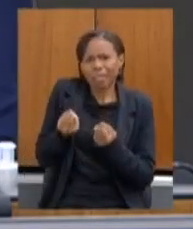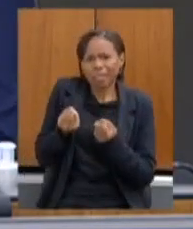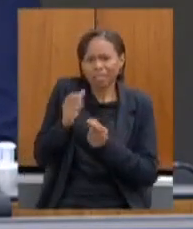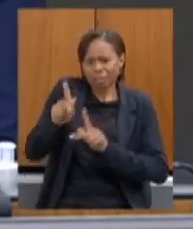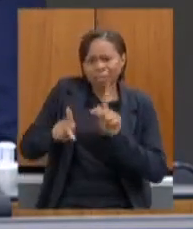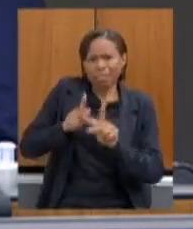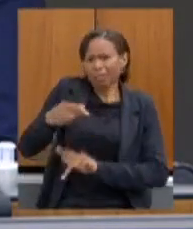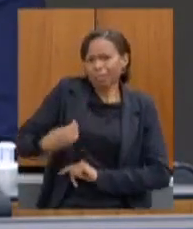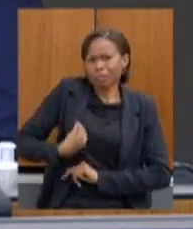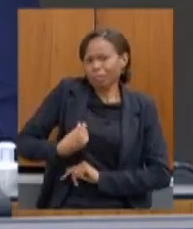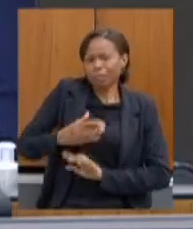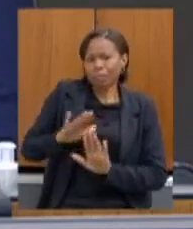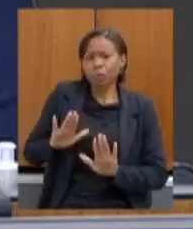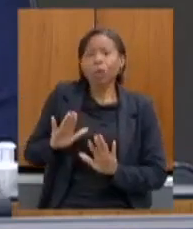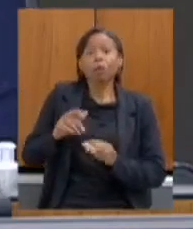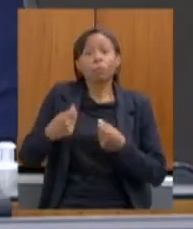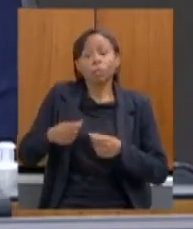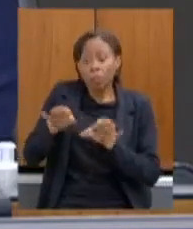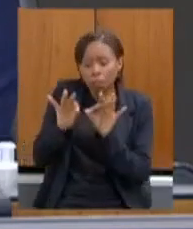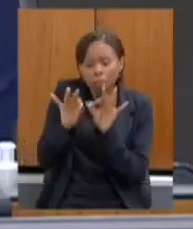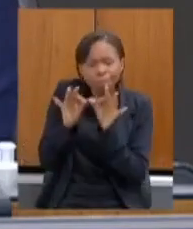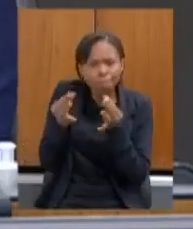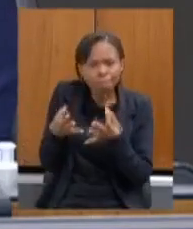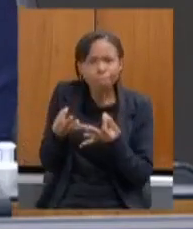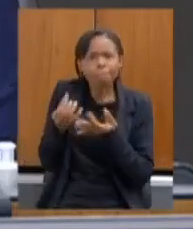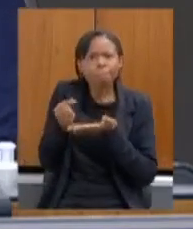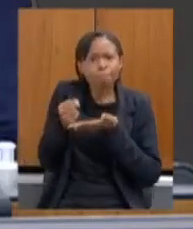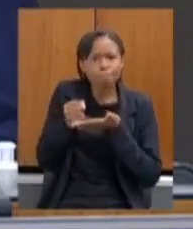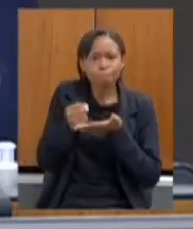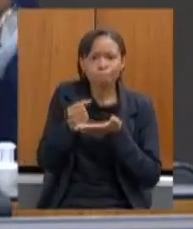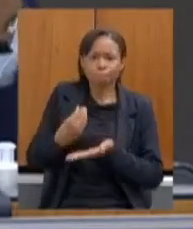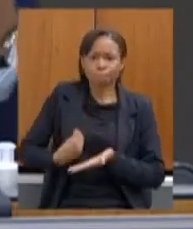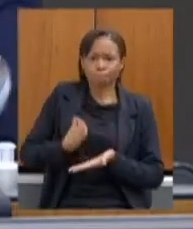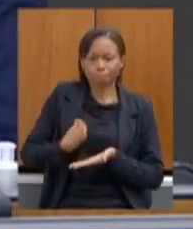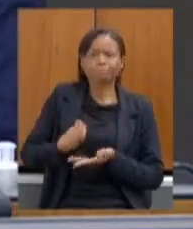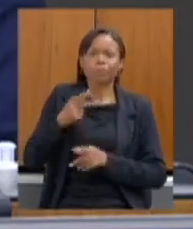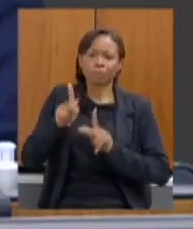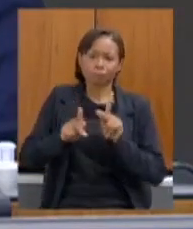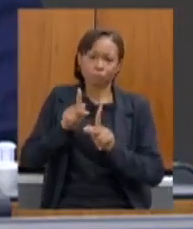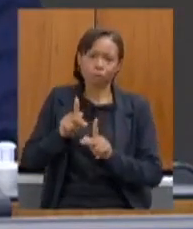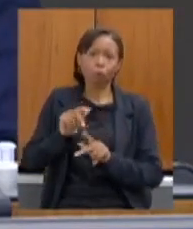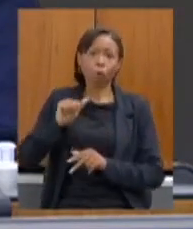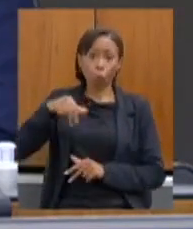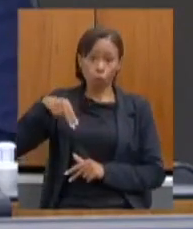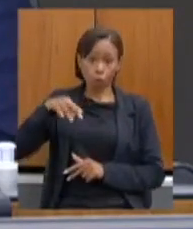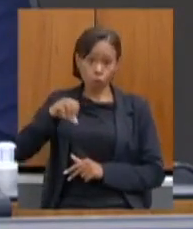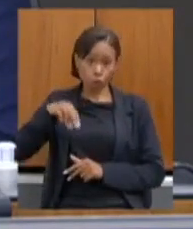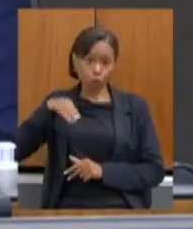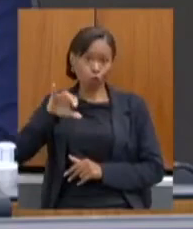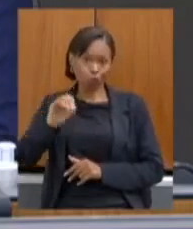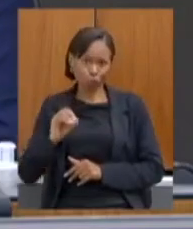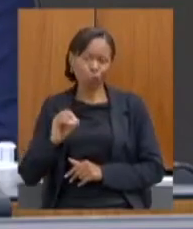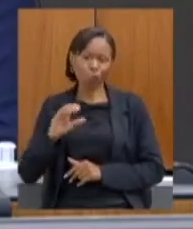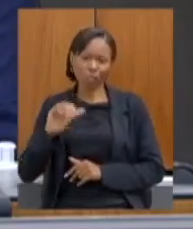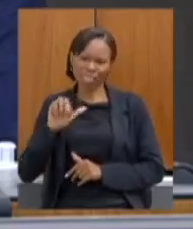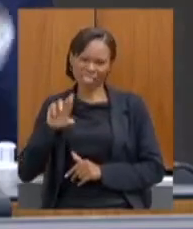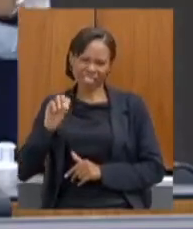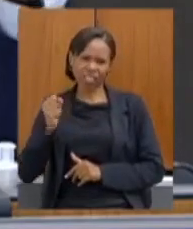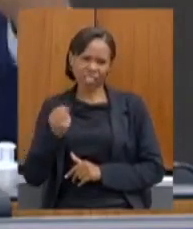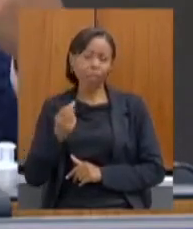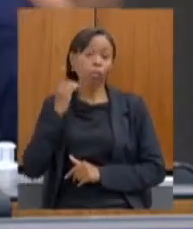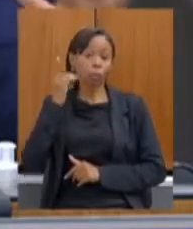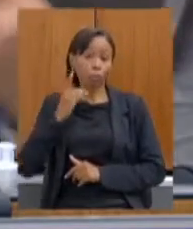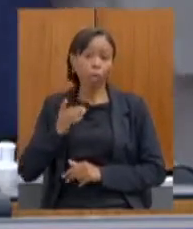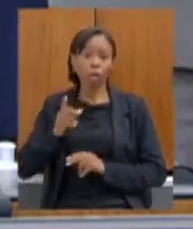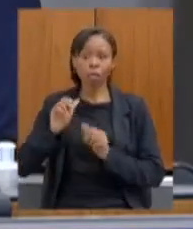precisamos simplificar a vida do nosso cidadão. Deputado Antônio Carlos Arantes, que convive muito com os produtores rurais, com quem